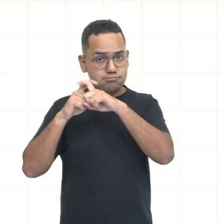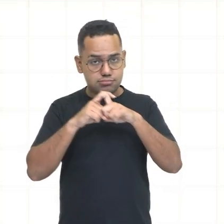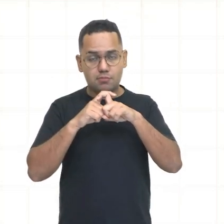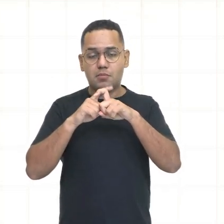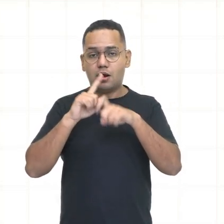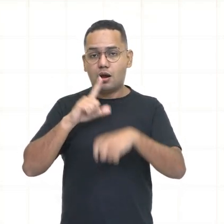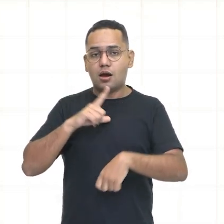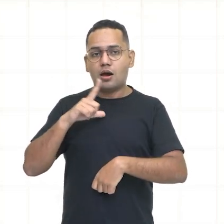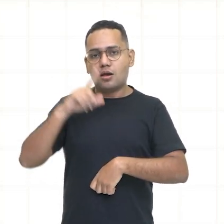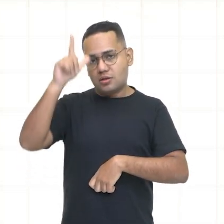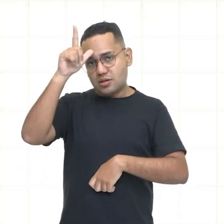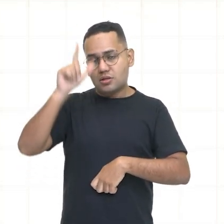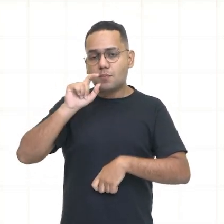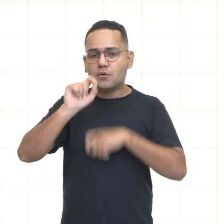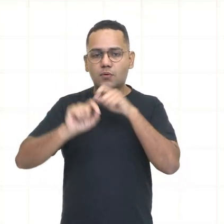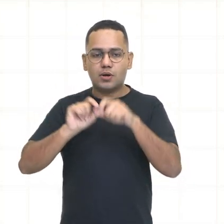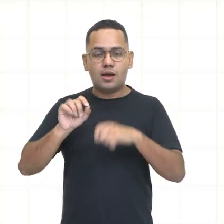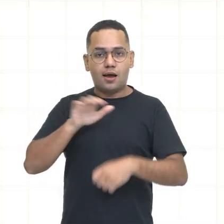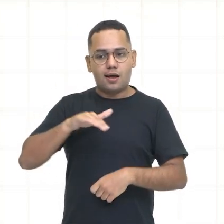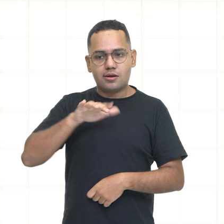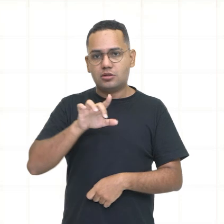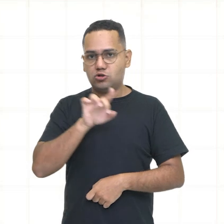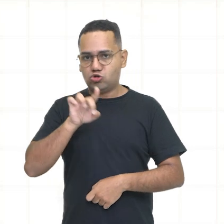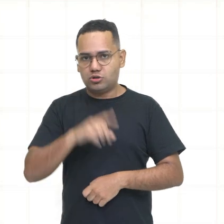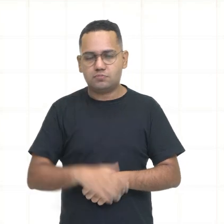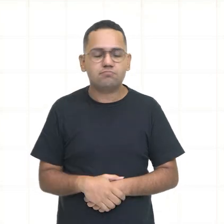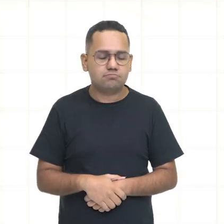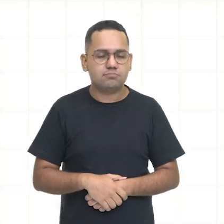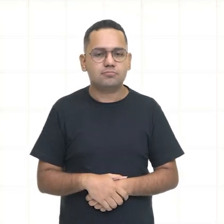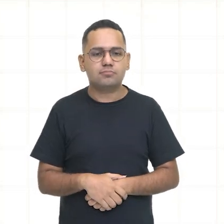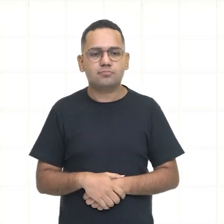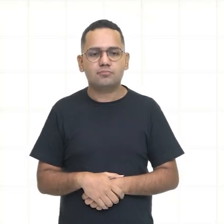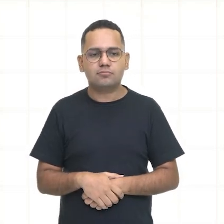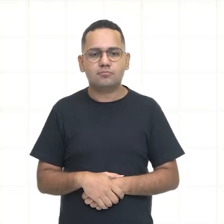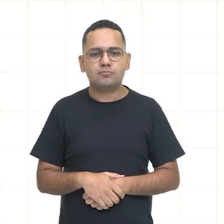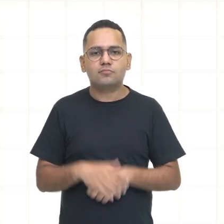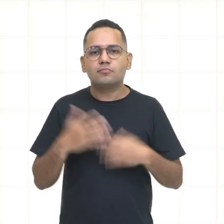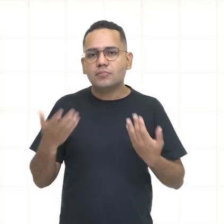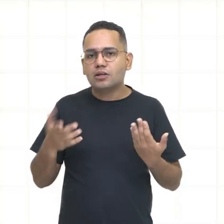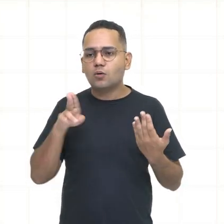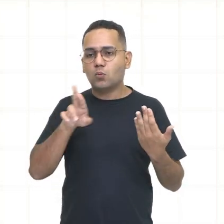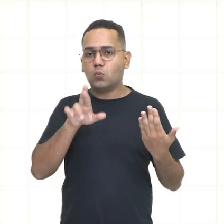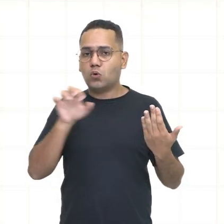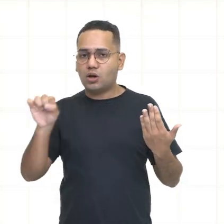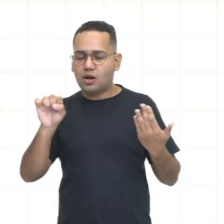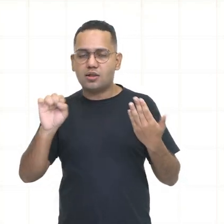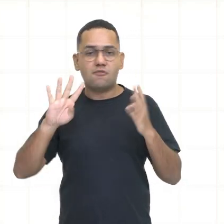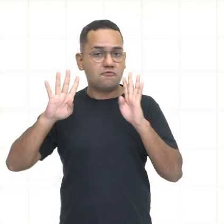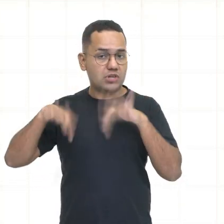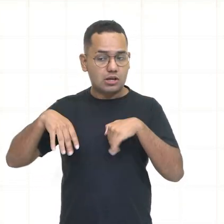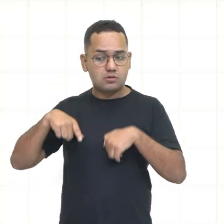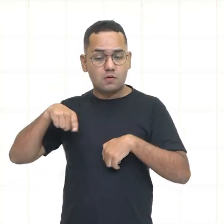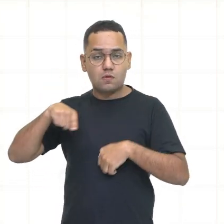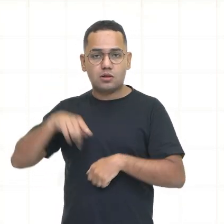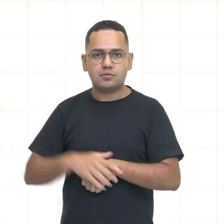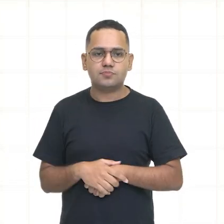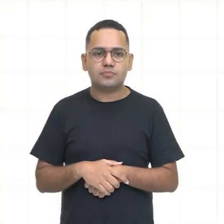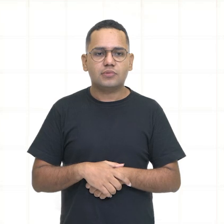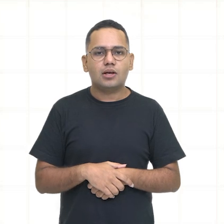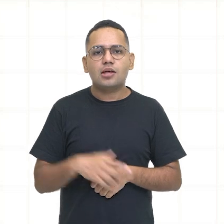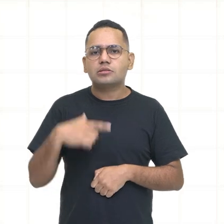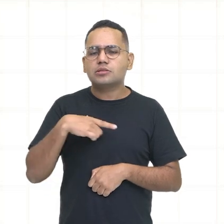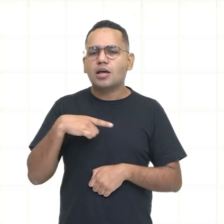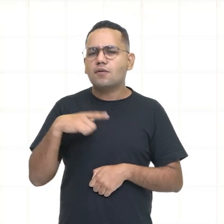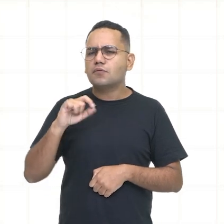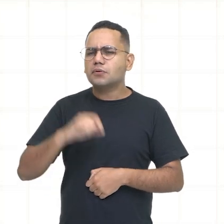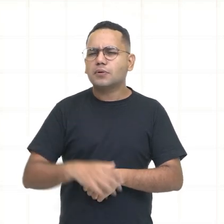direita, tá, gente? Na União Soviética, após a Revolução Socialista de 17, ascendeu um sistema